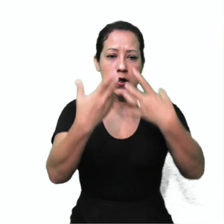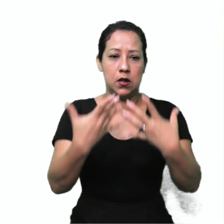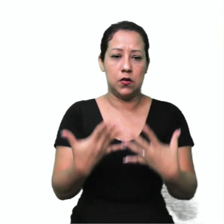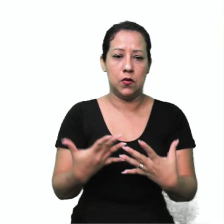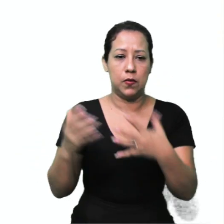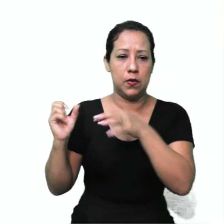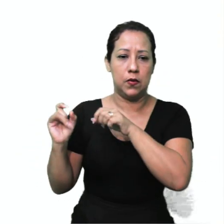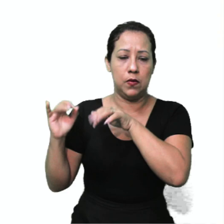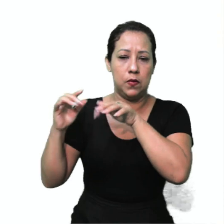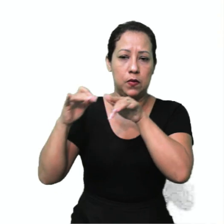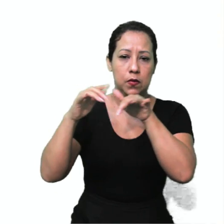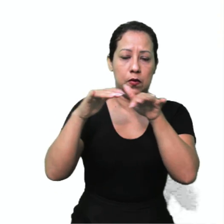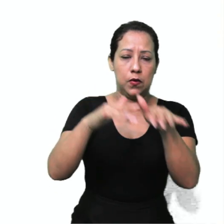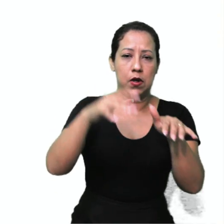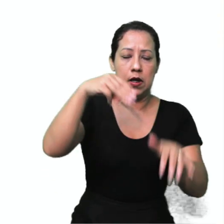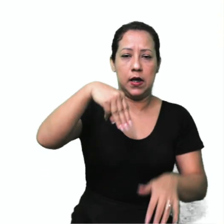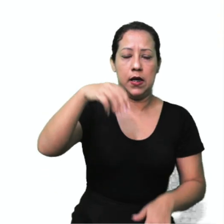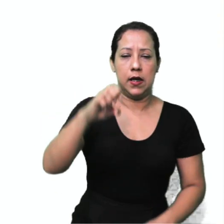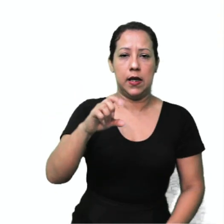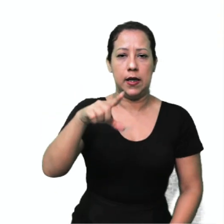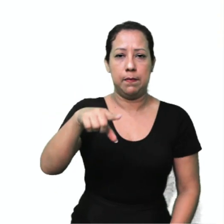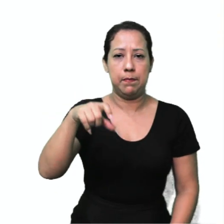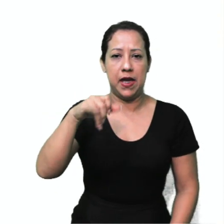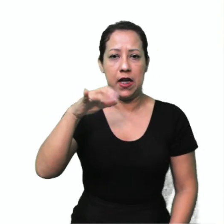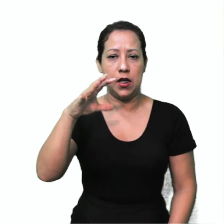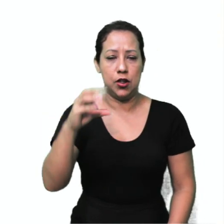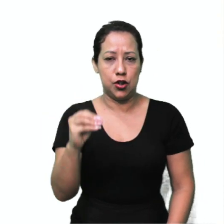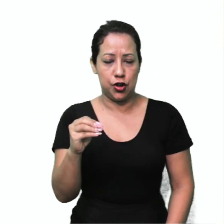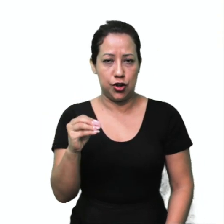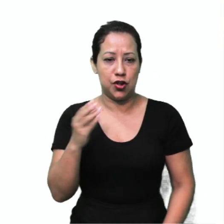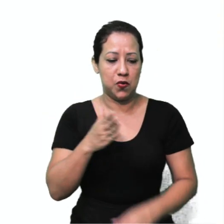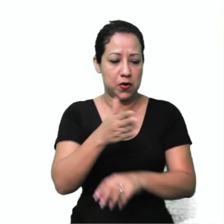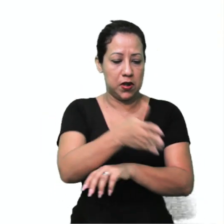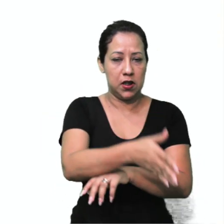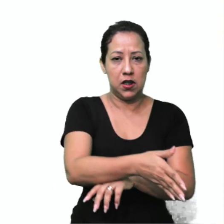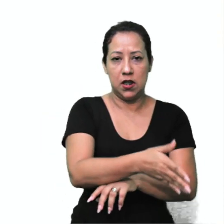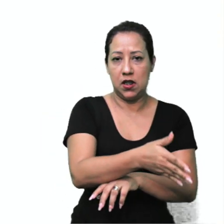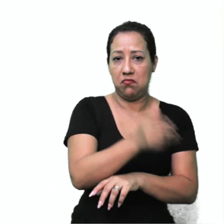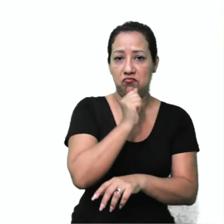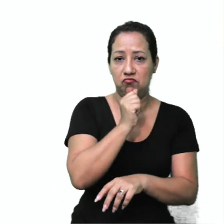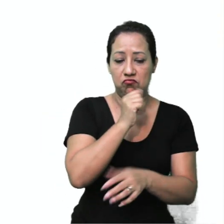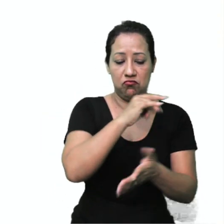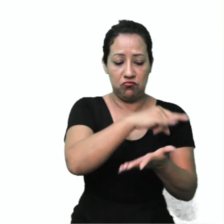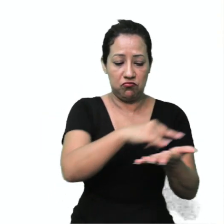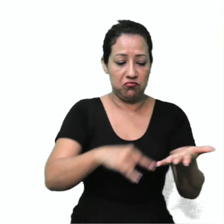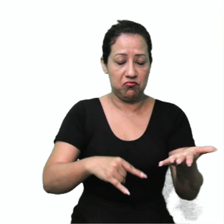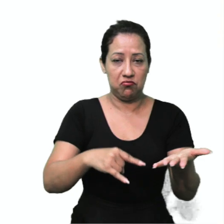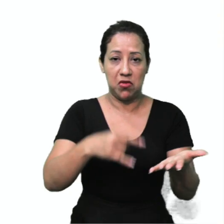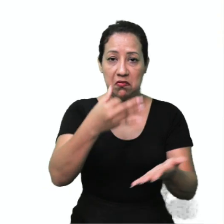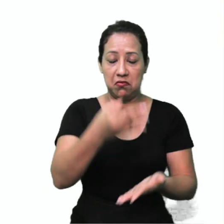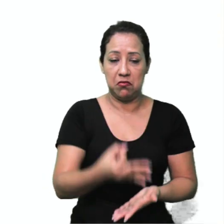os mexicanos que ingressam ilegalmente no território norte-americano e ocupam postos de trabalho pouco qualificados. Vem aqui, ó, no gráfico.